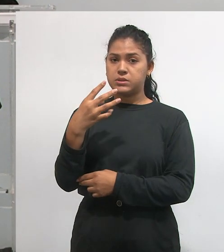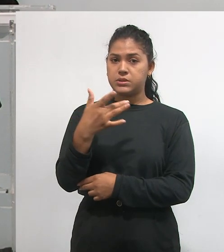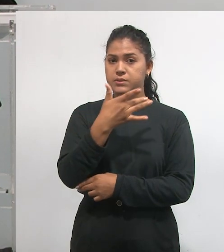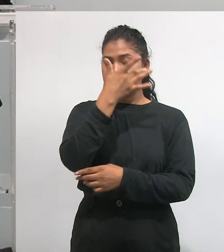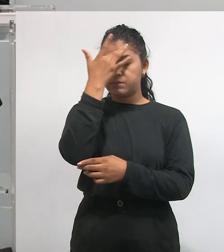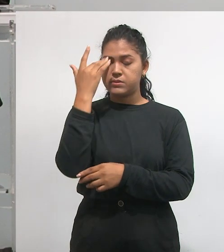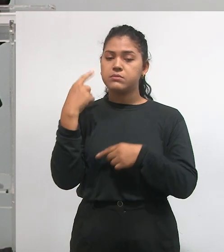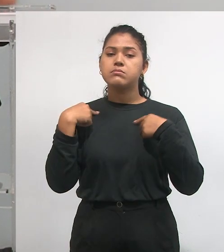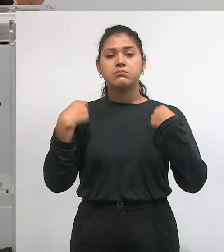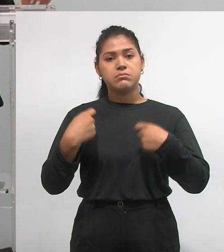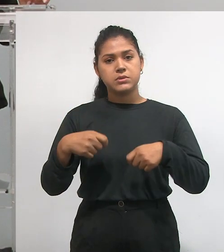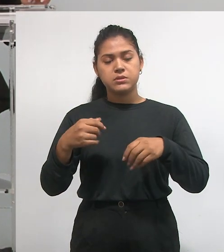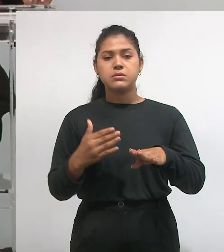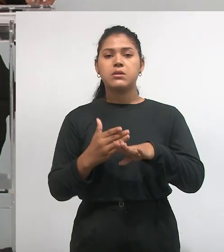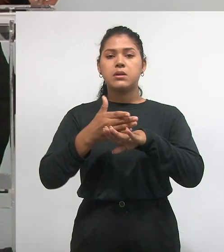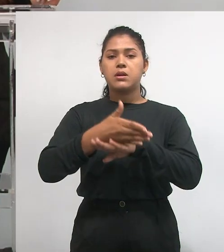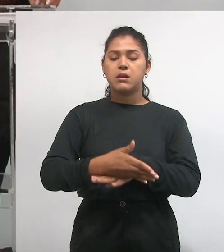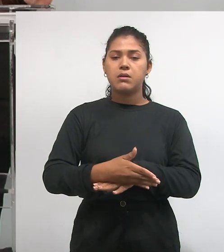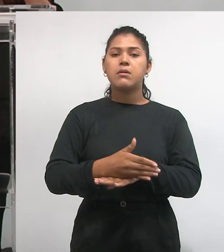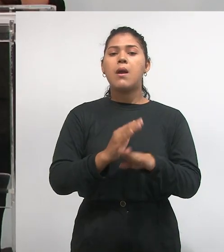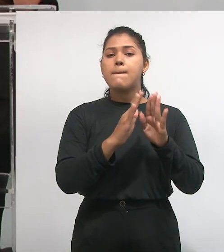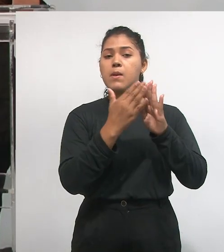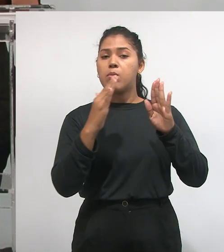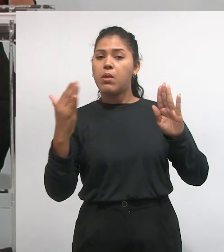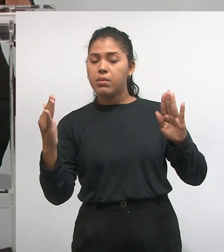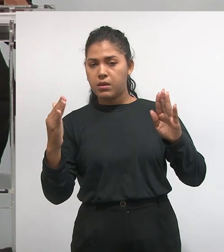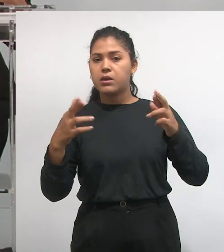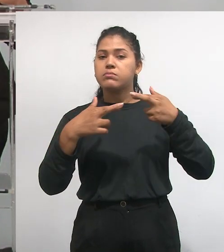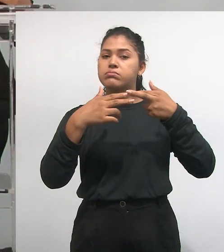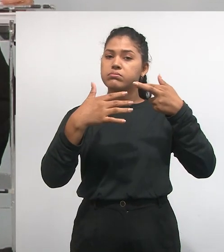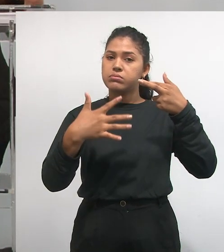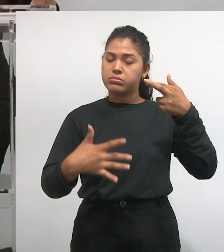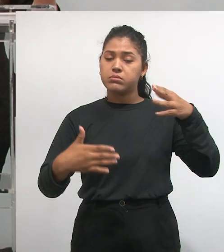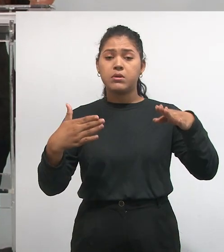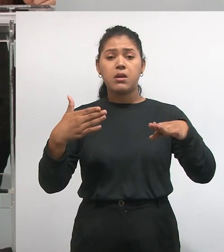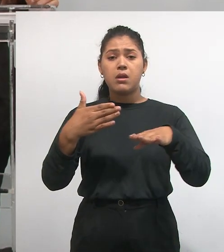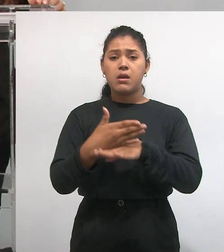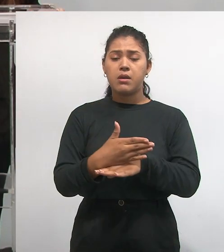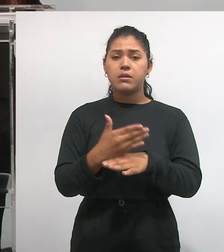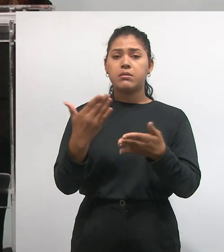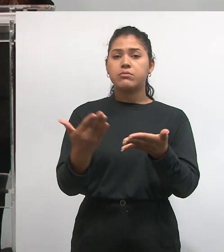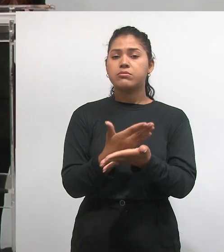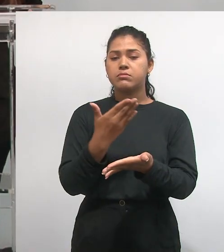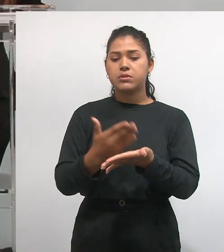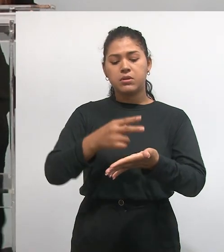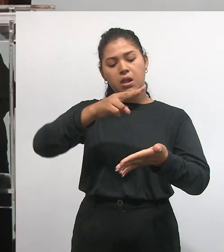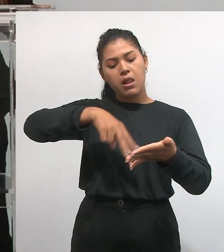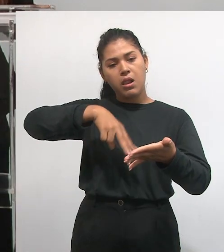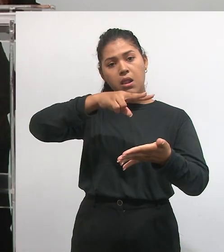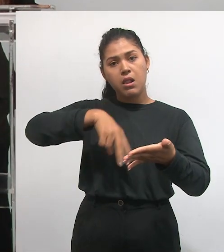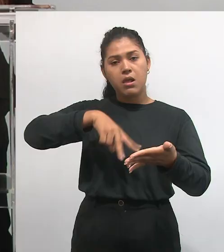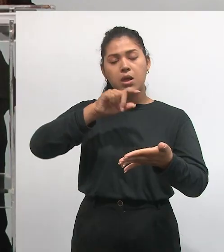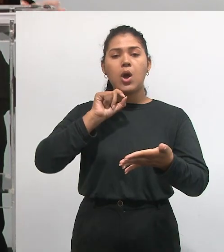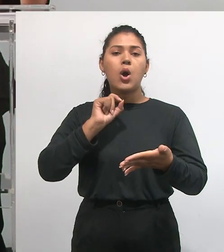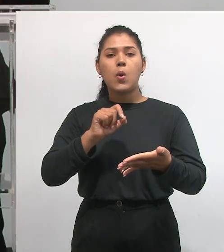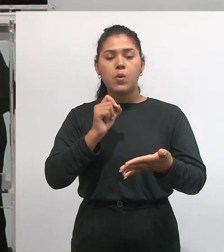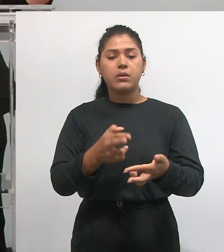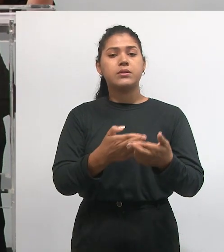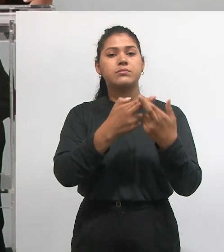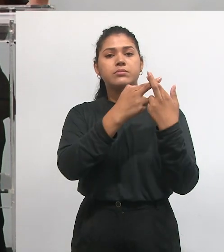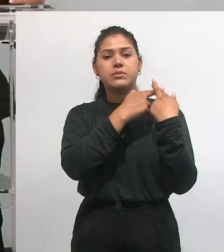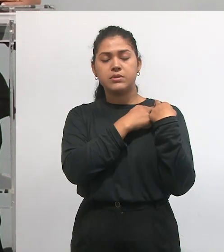você acesse a minha biblioteca virtual, leia o livro que foi recomendado, porque dentro dessas responsabilidades, né,